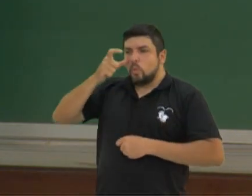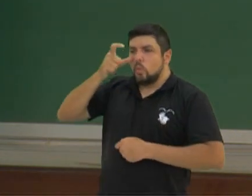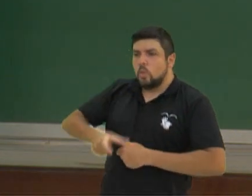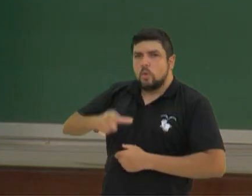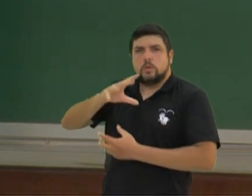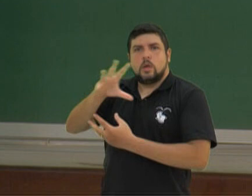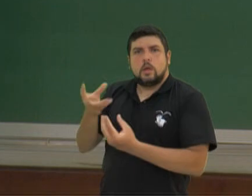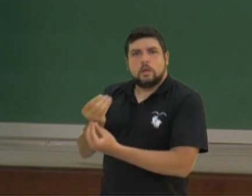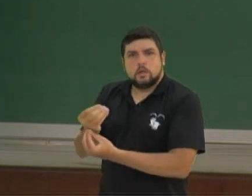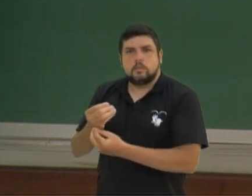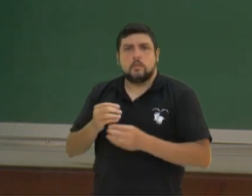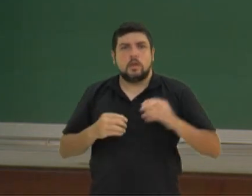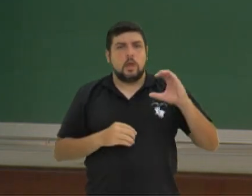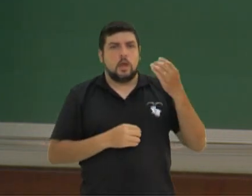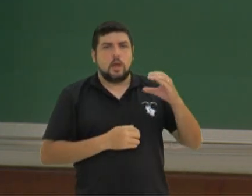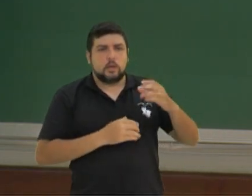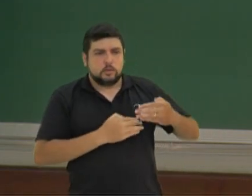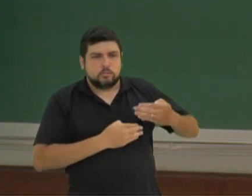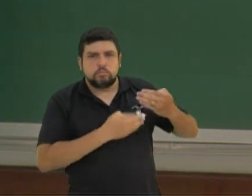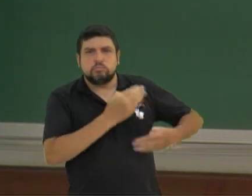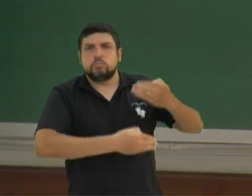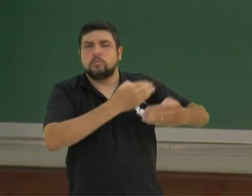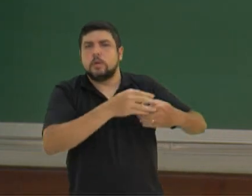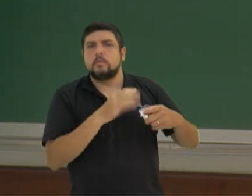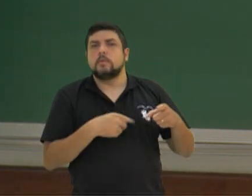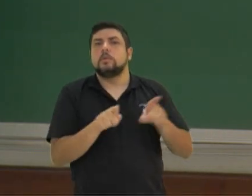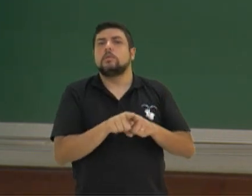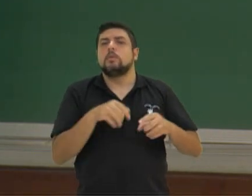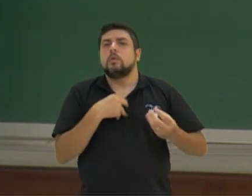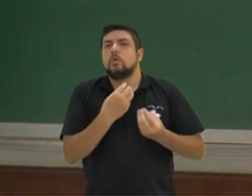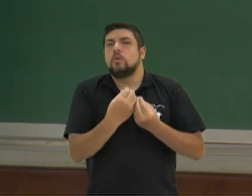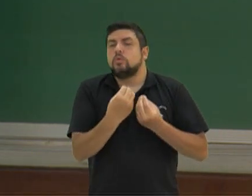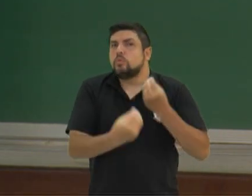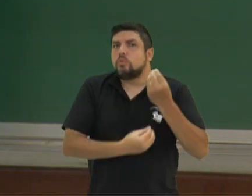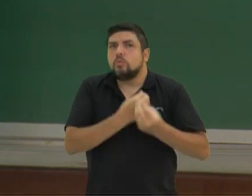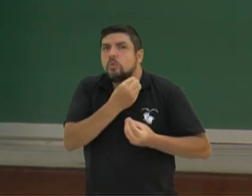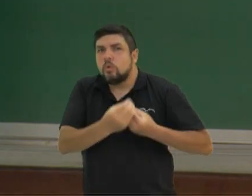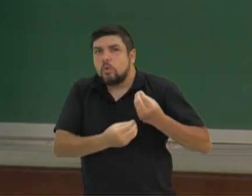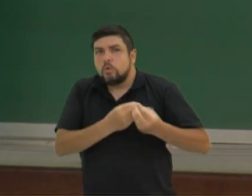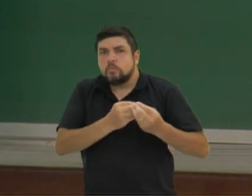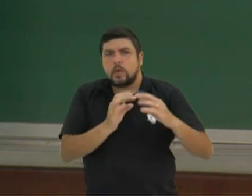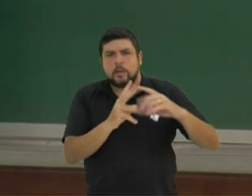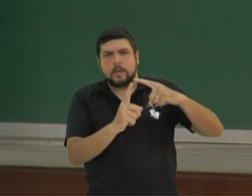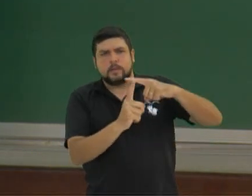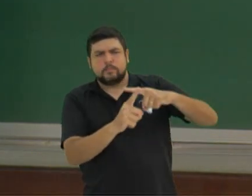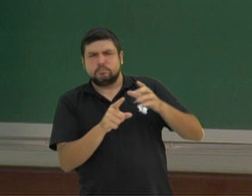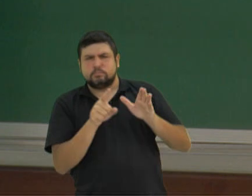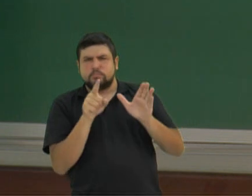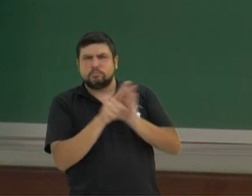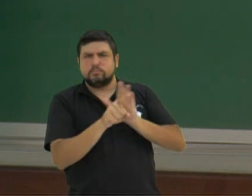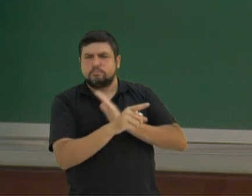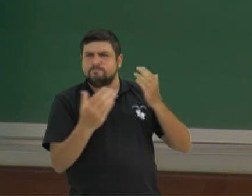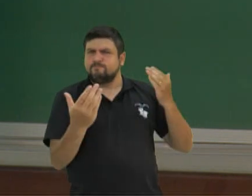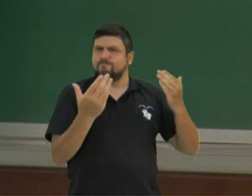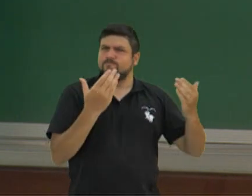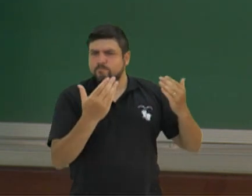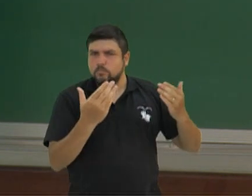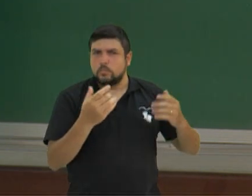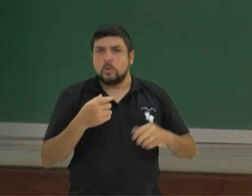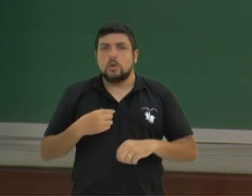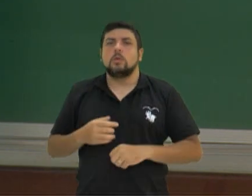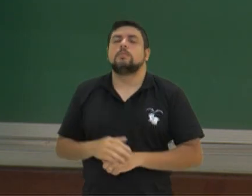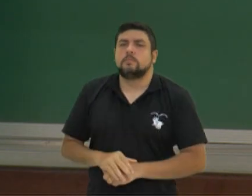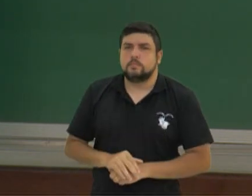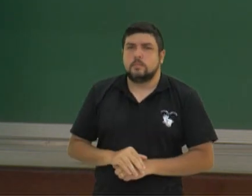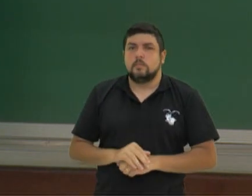impulsiona a ciência, ele vai questionar o poder institucional da igreja. Esse é um momento novo, é